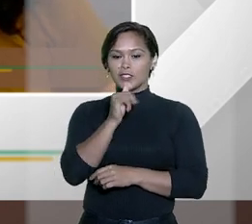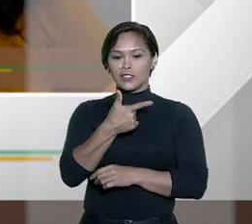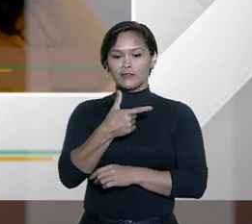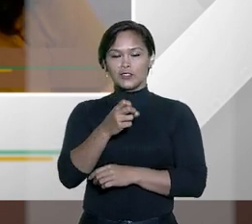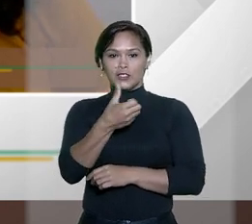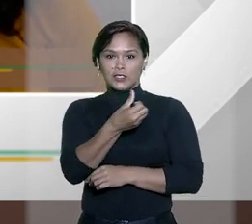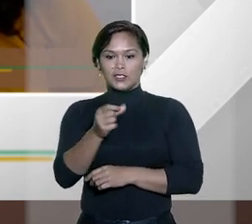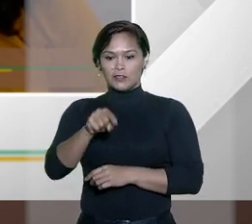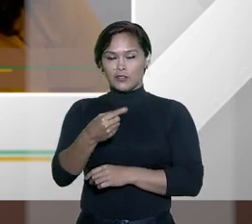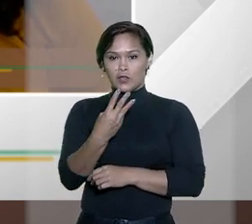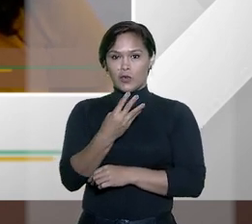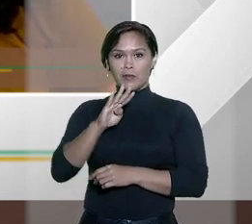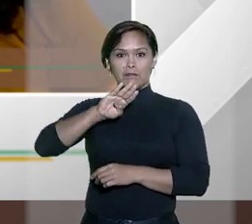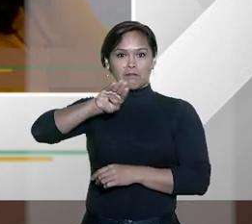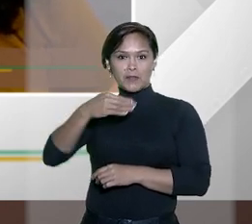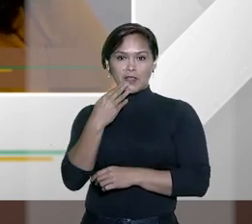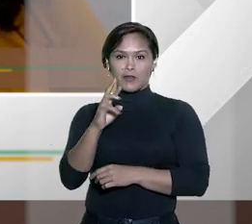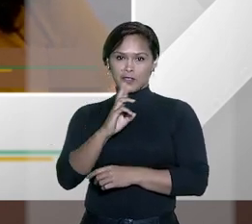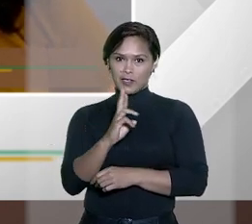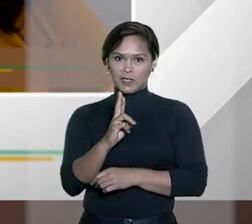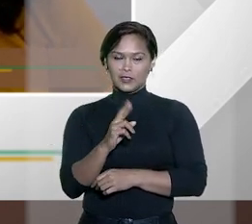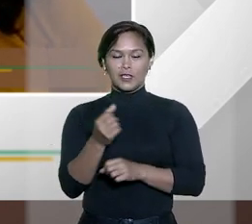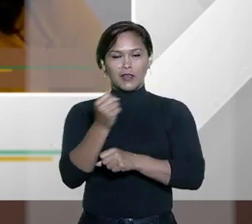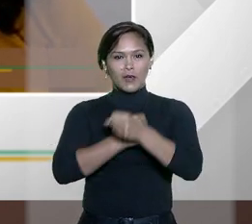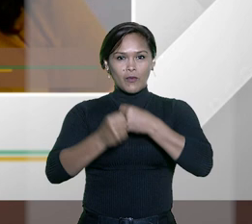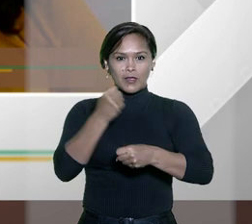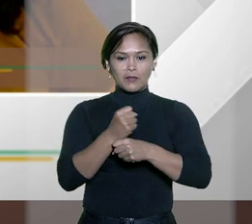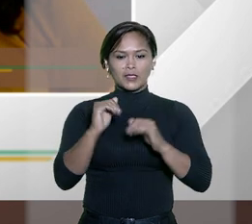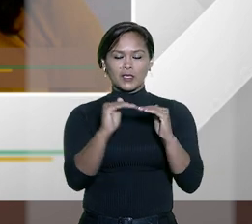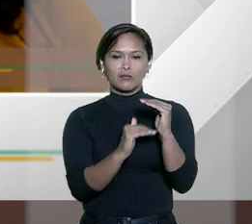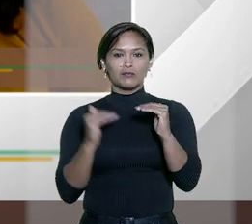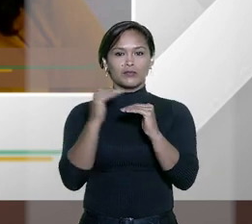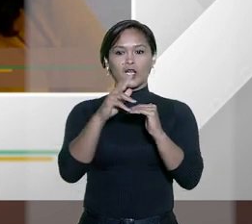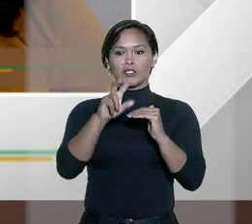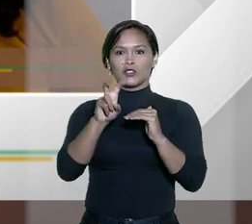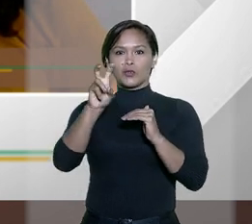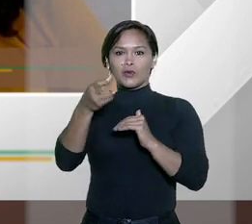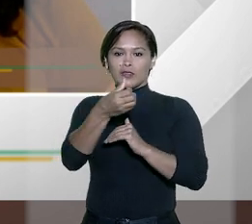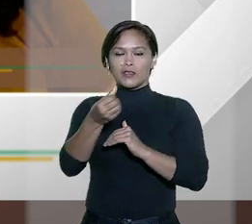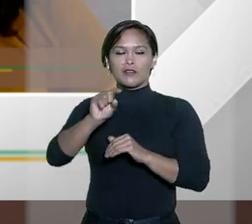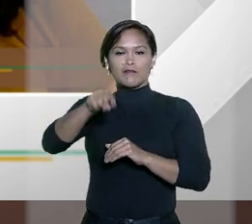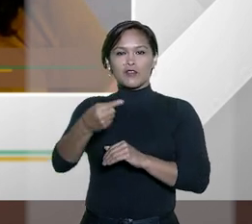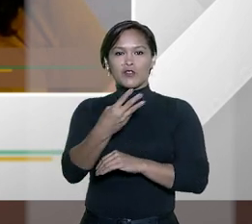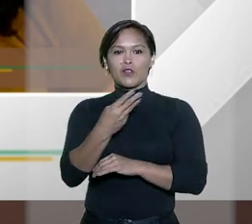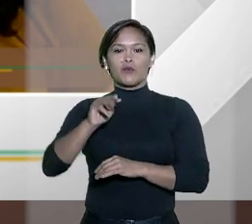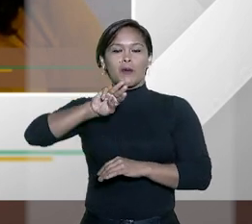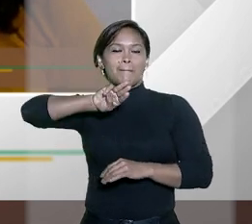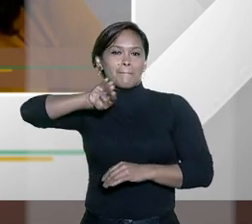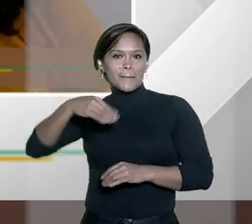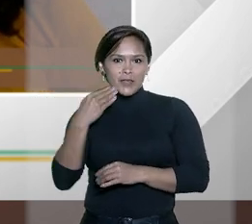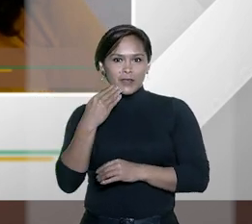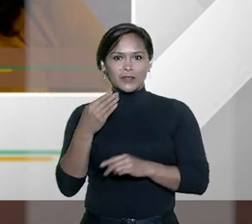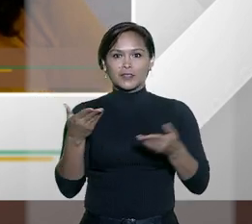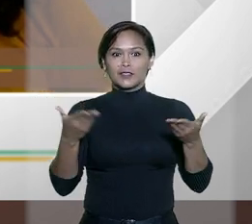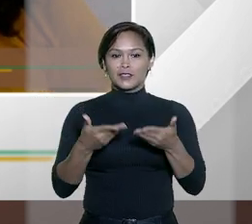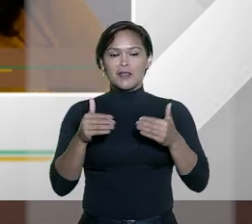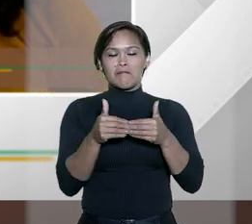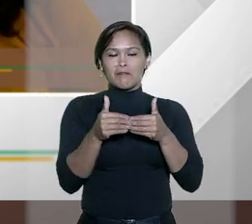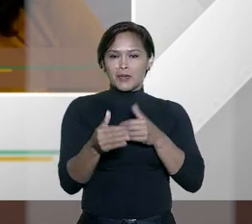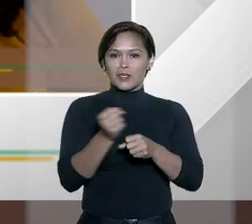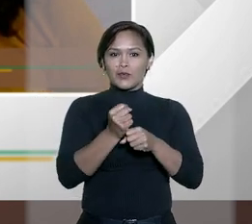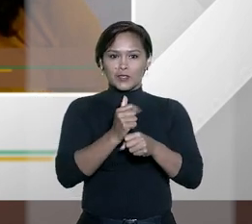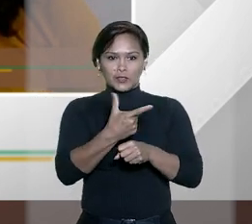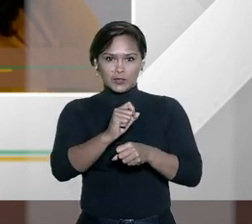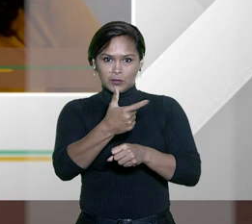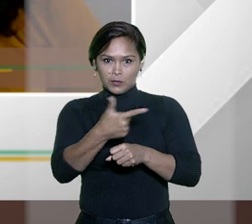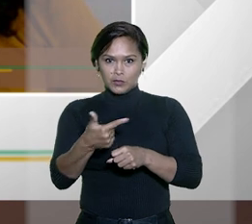de 26,4 bilhões de reais. No ano passado, passou para 56,4 bilhões. E a previsão para este